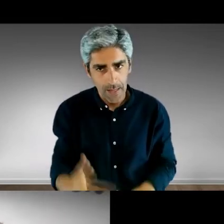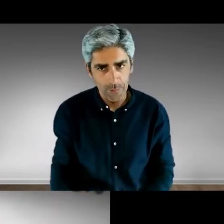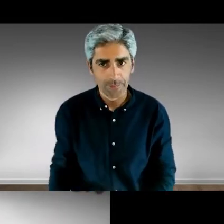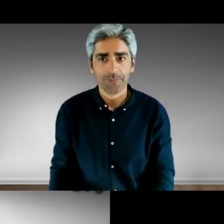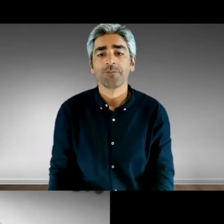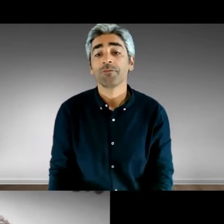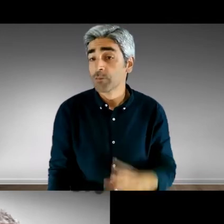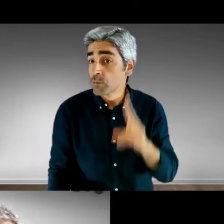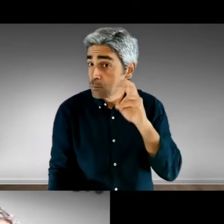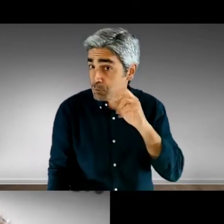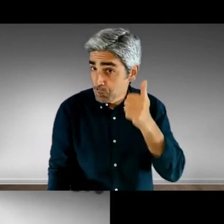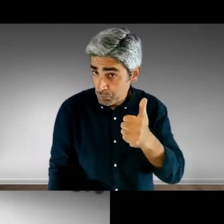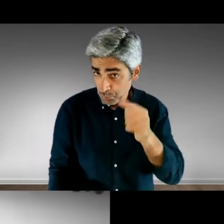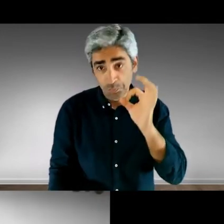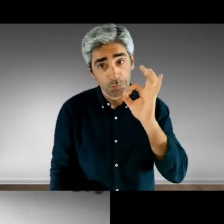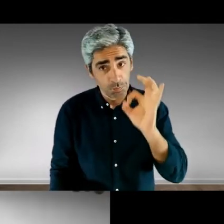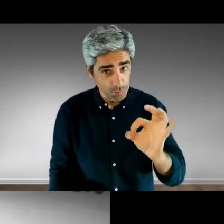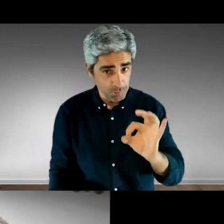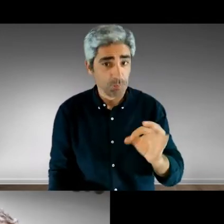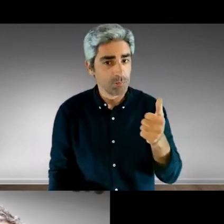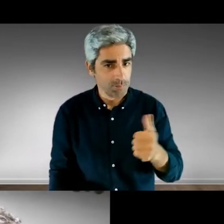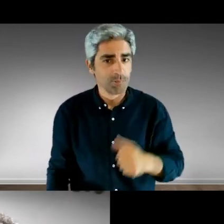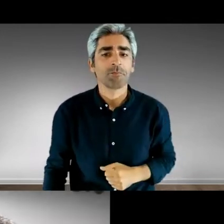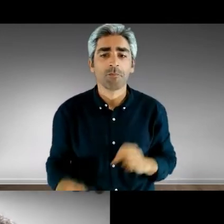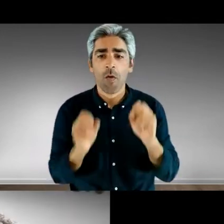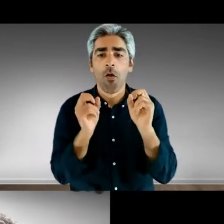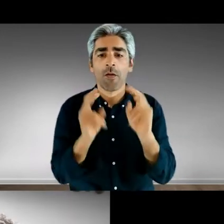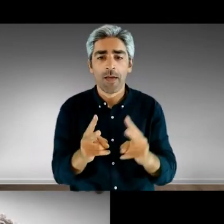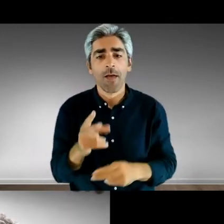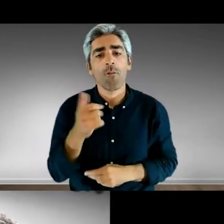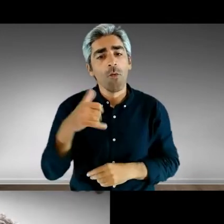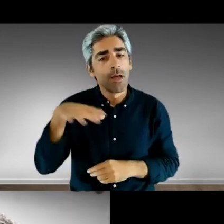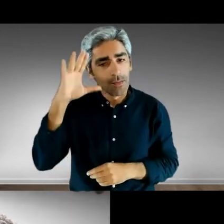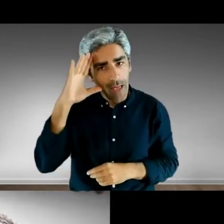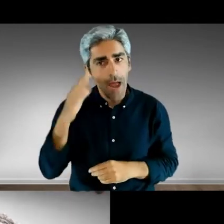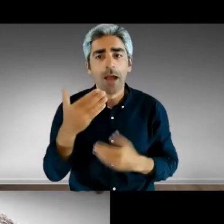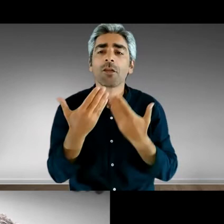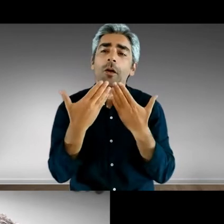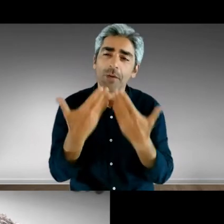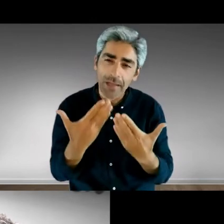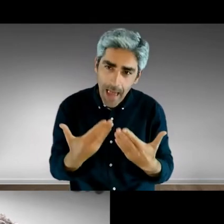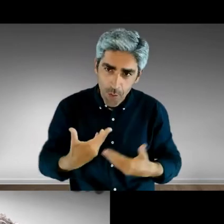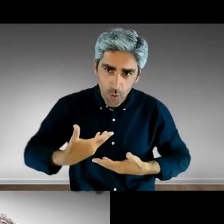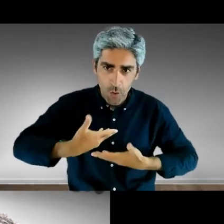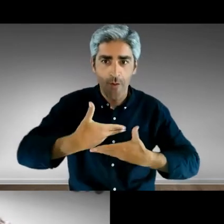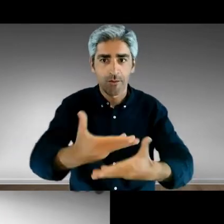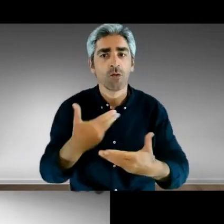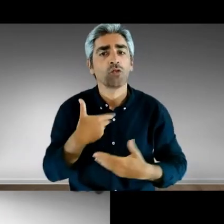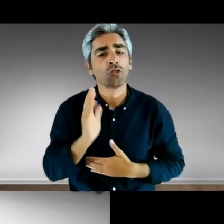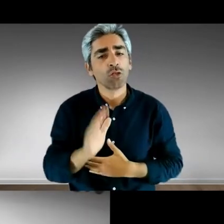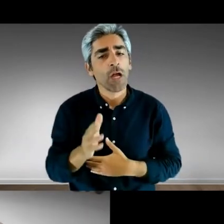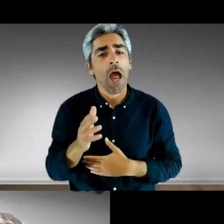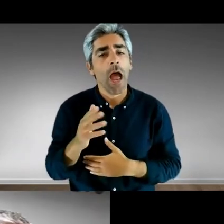Acho que me estão a ouvir, penso eu. Estamos, sim, senhor. Ok, boa tarde, muito obrigado pelo convite. Por acaso já tive o prazer de